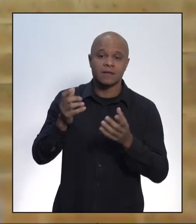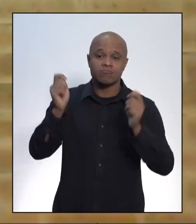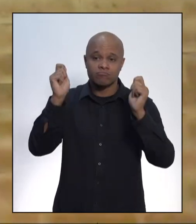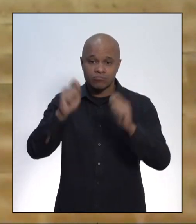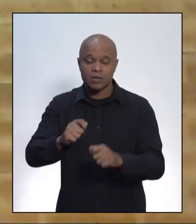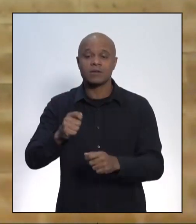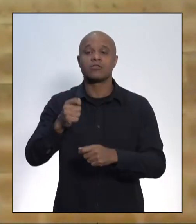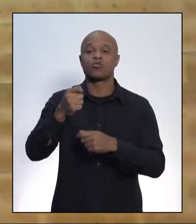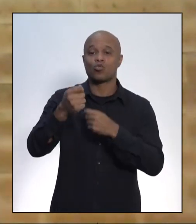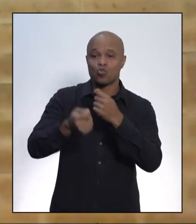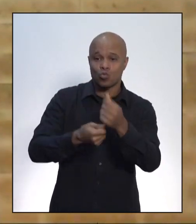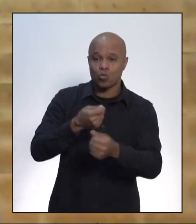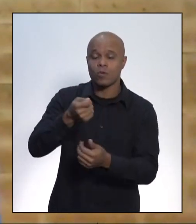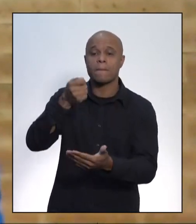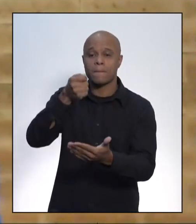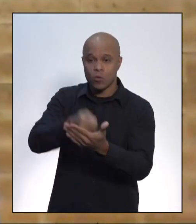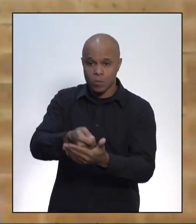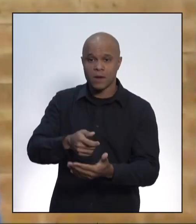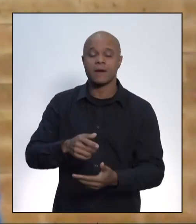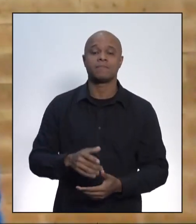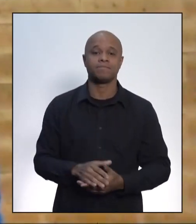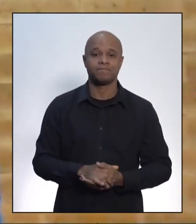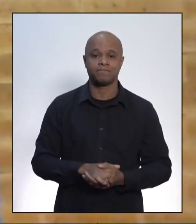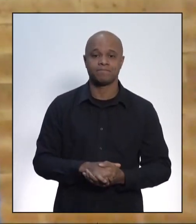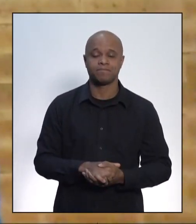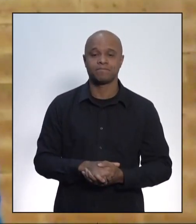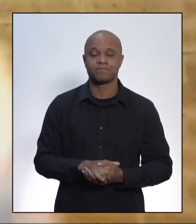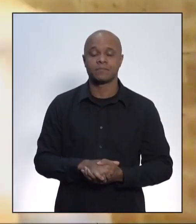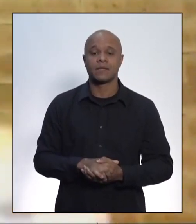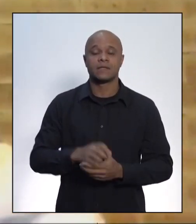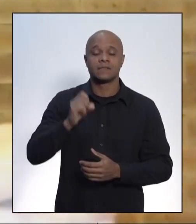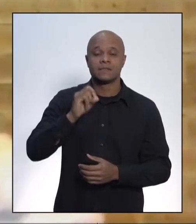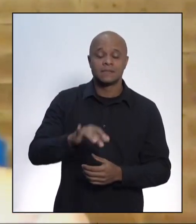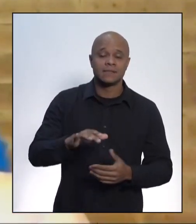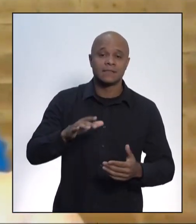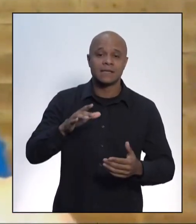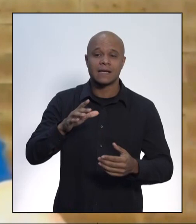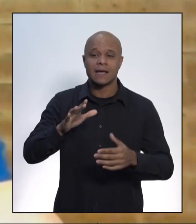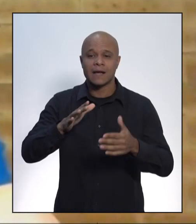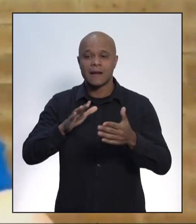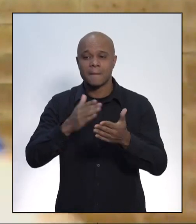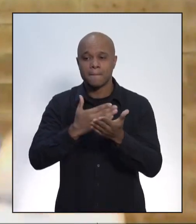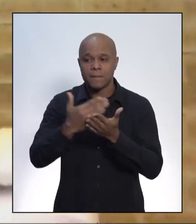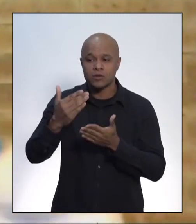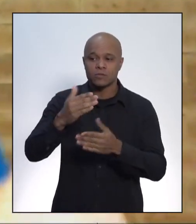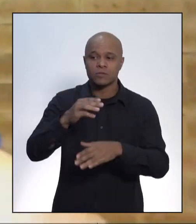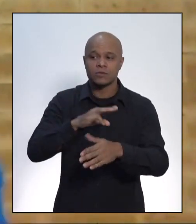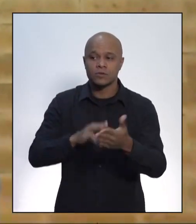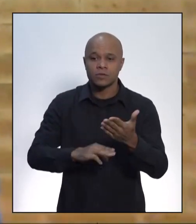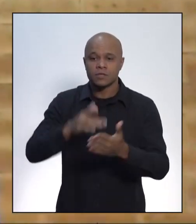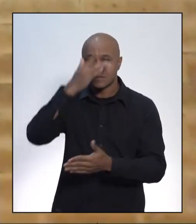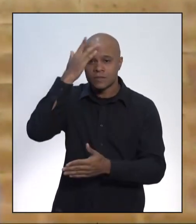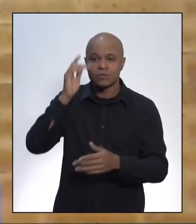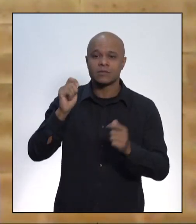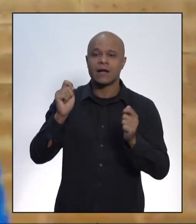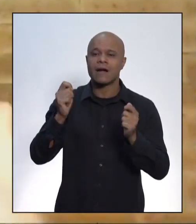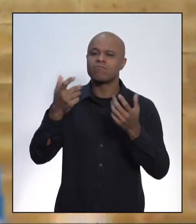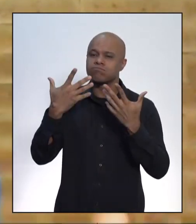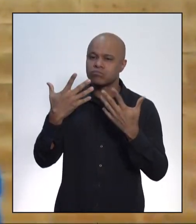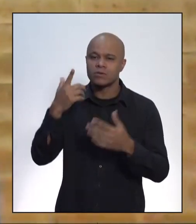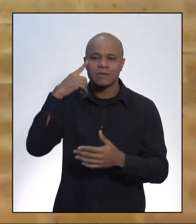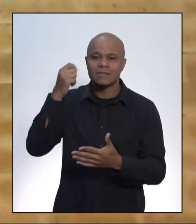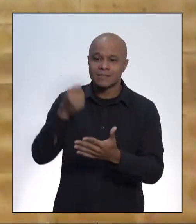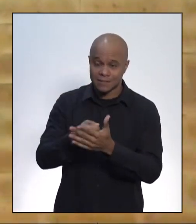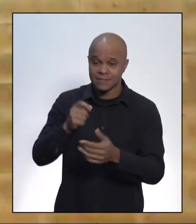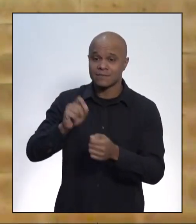a investir no seu projeto, a pagar por ele. Então, a partir do momento que alguém decide por comprar seu produto, isso é um